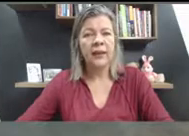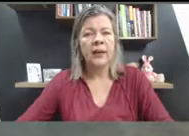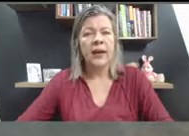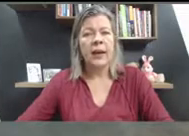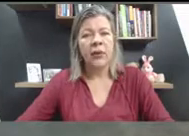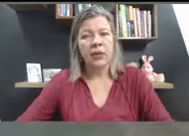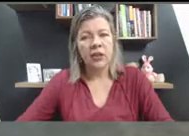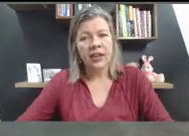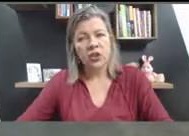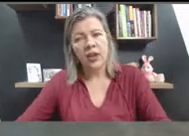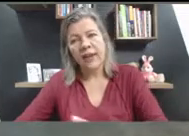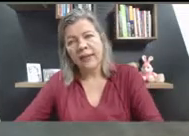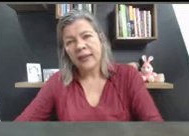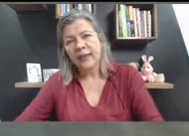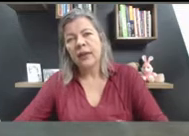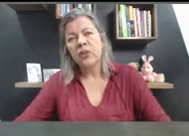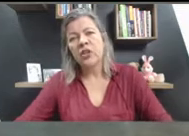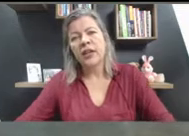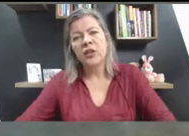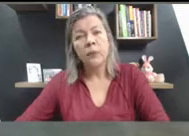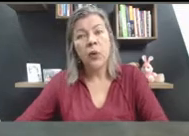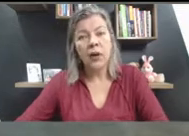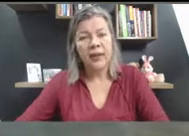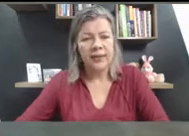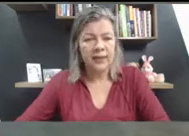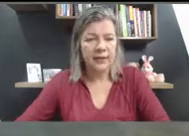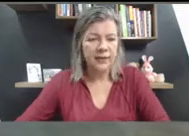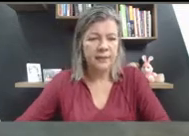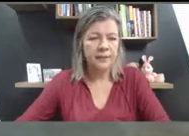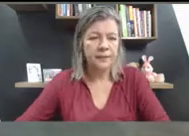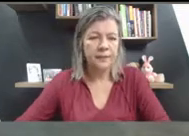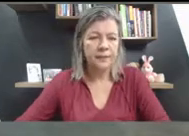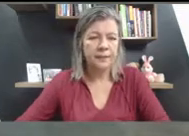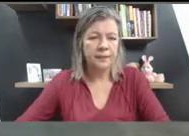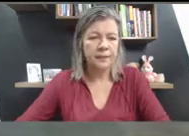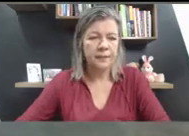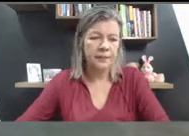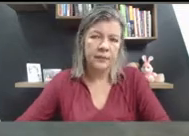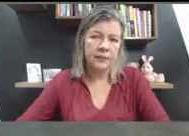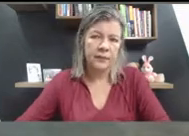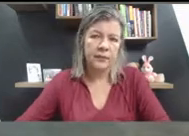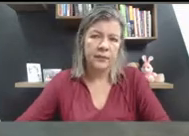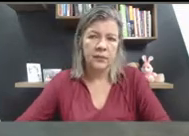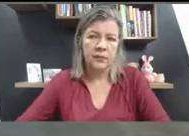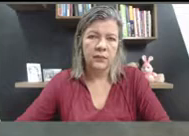né? A quantidade de letras e a quantidade de bocas.